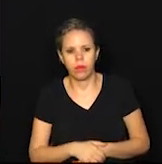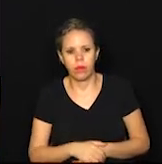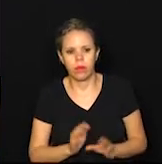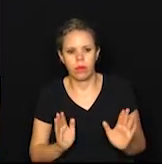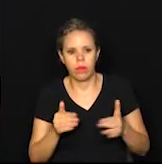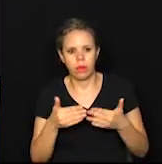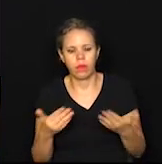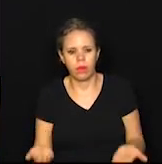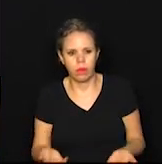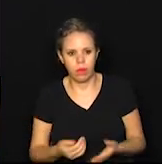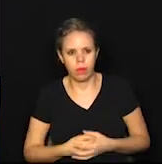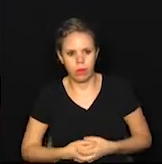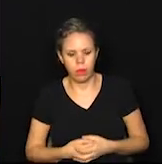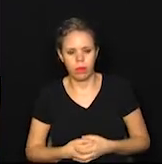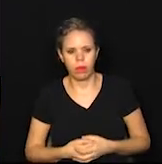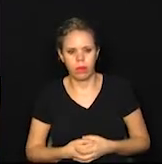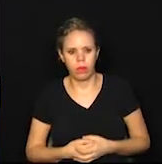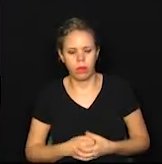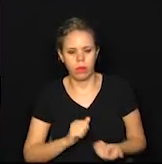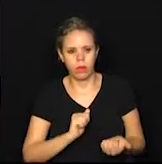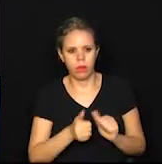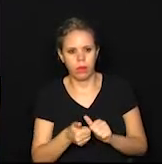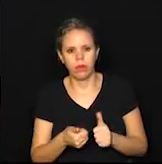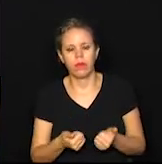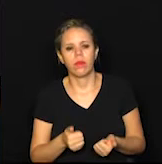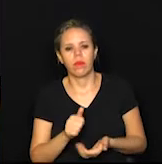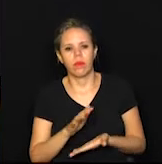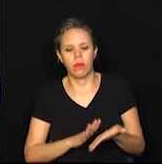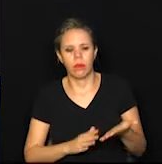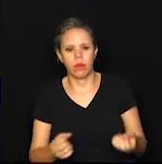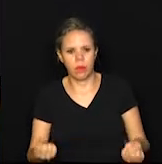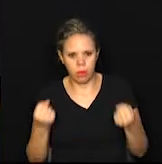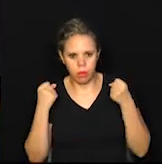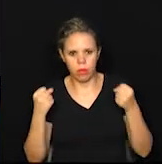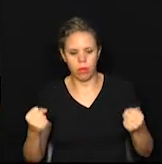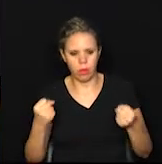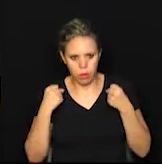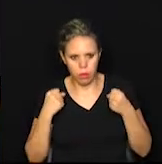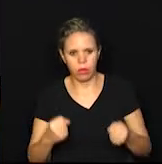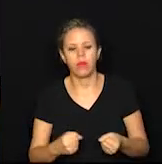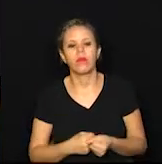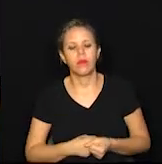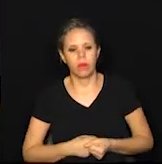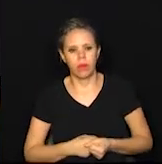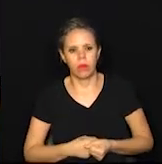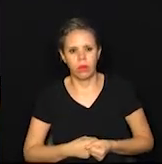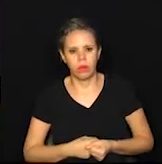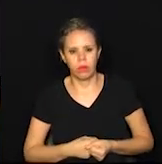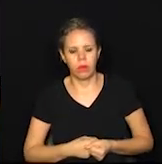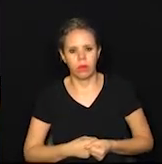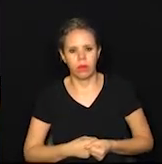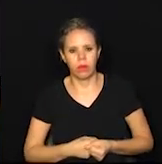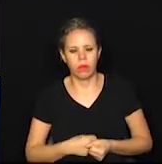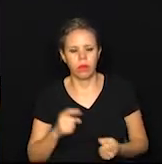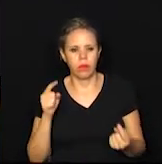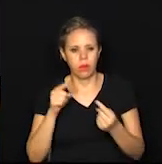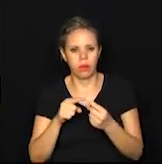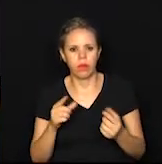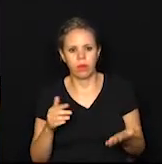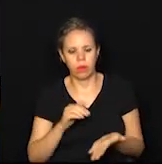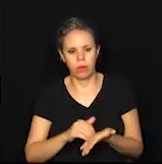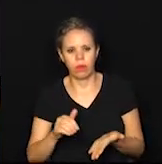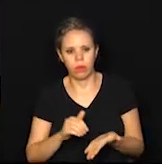foco do esporte, da atividade física, do exercício físico, ou seja, da nossa missão quanto